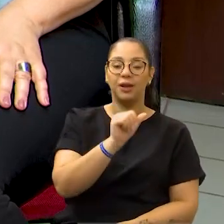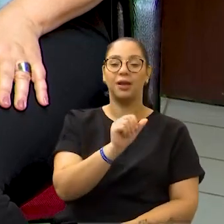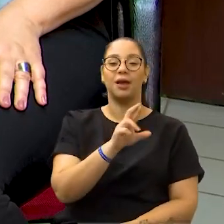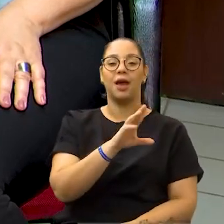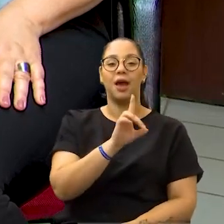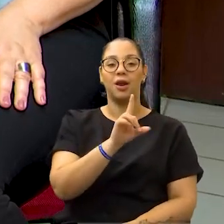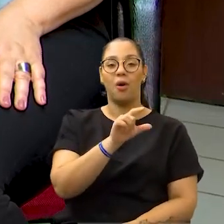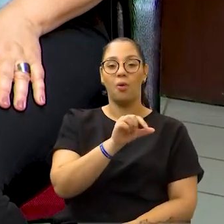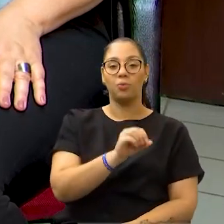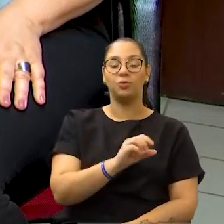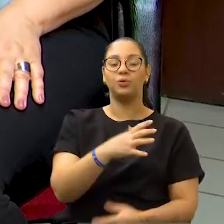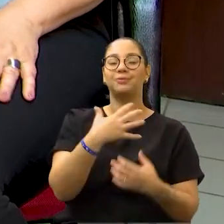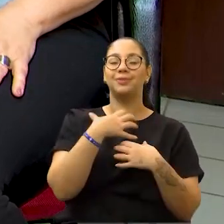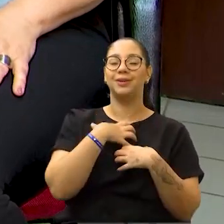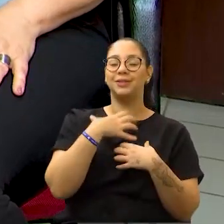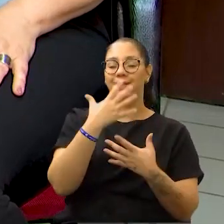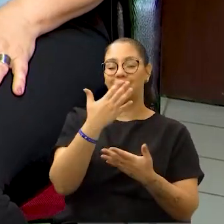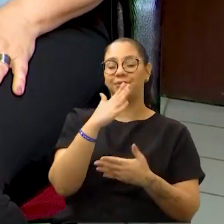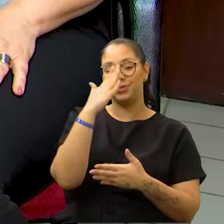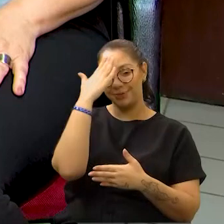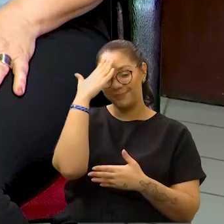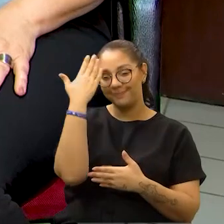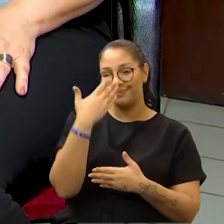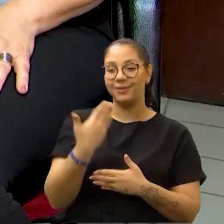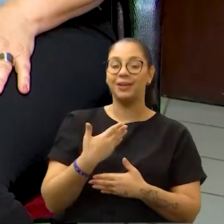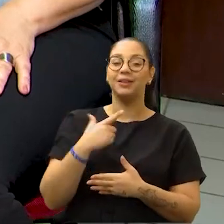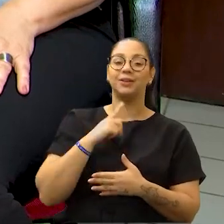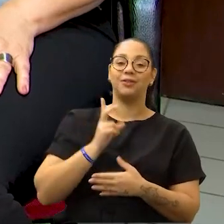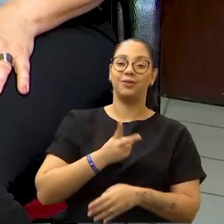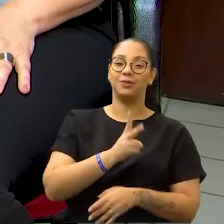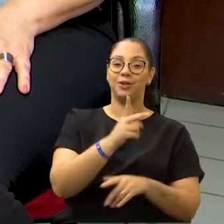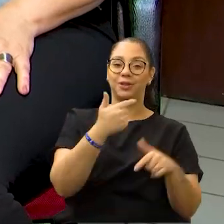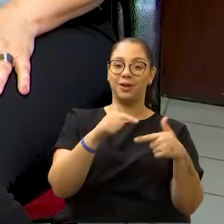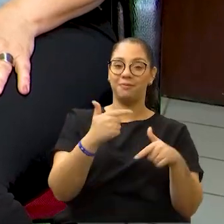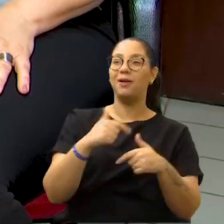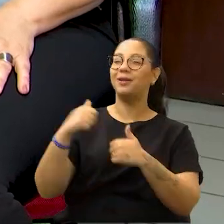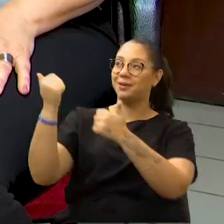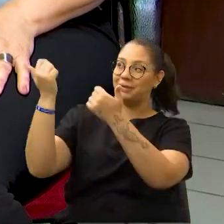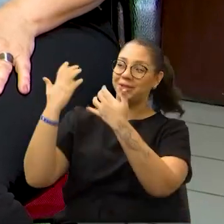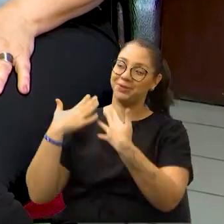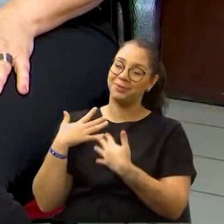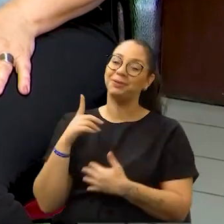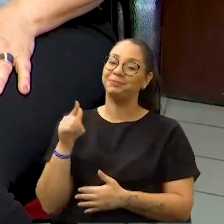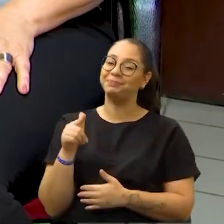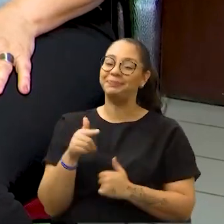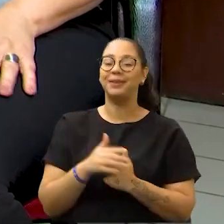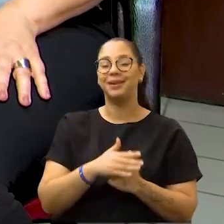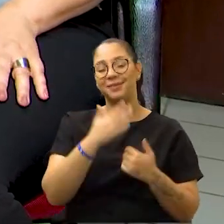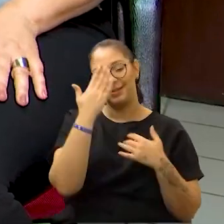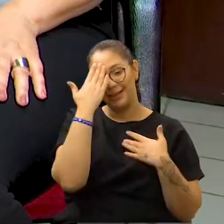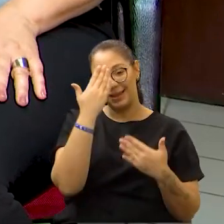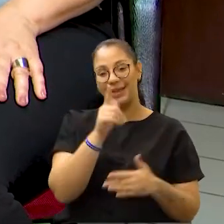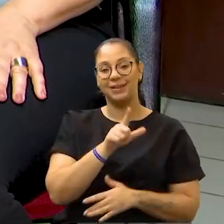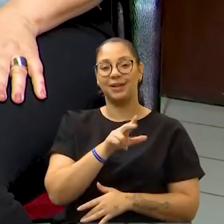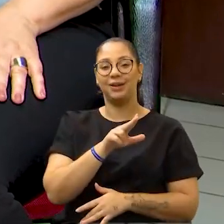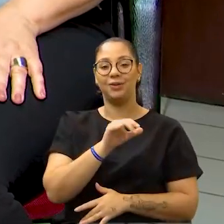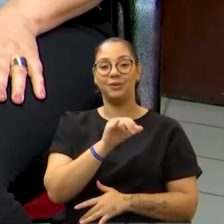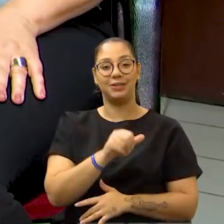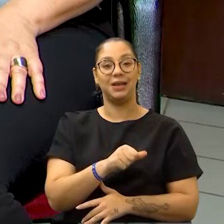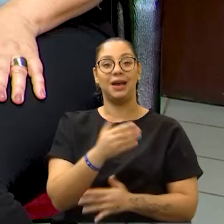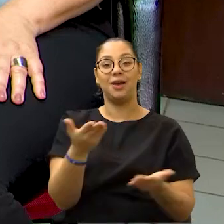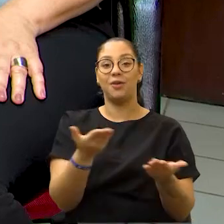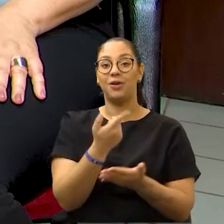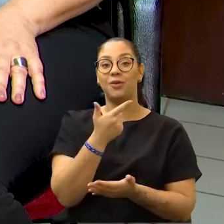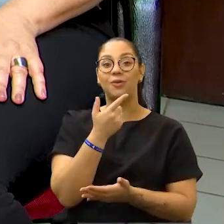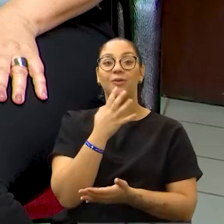dando continuidade. Está aqui abençoando a gente, Está né? abençoando. Lúcia, obrigada. A gente ainda vai